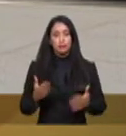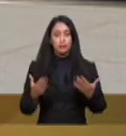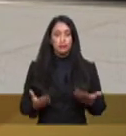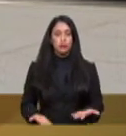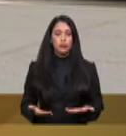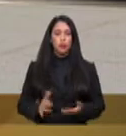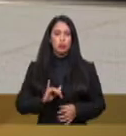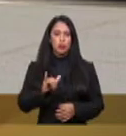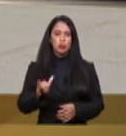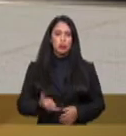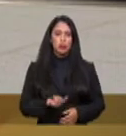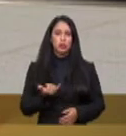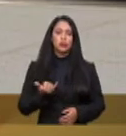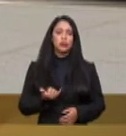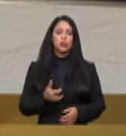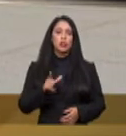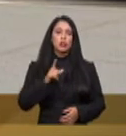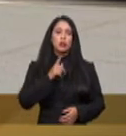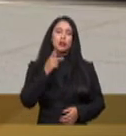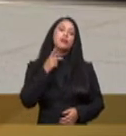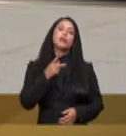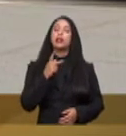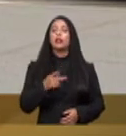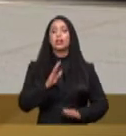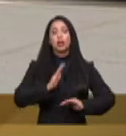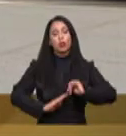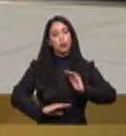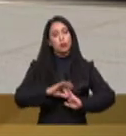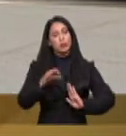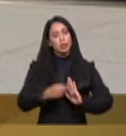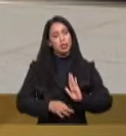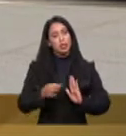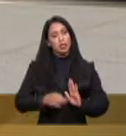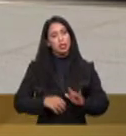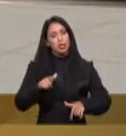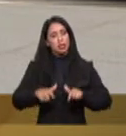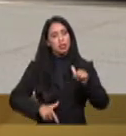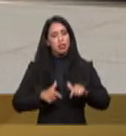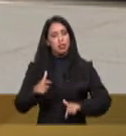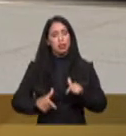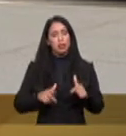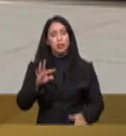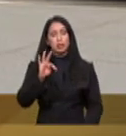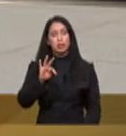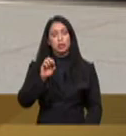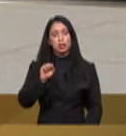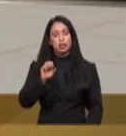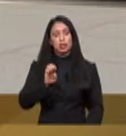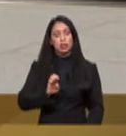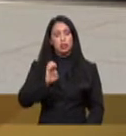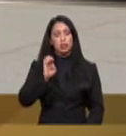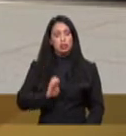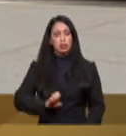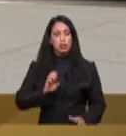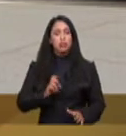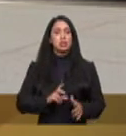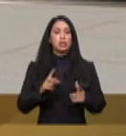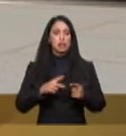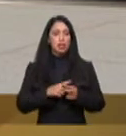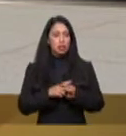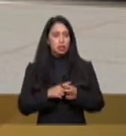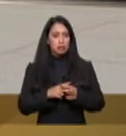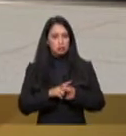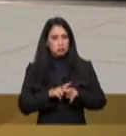Aproveito aqui novamente o ensejo para louvar o árduo, competente e técnico trabalho que tem sido executado pelo TSE em prol da regularidade do processo